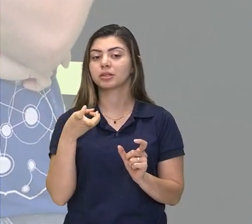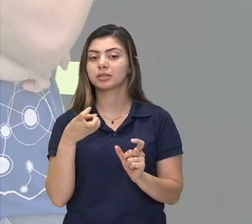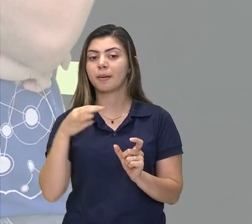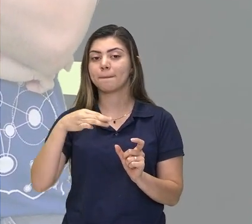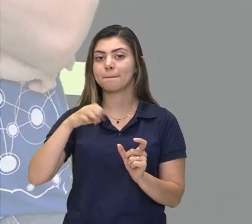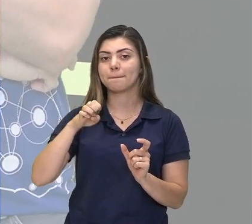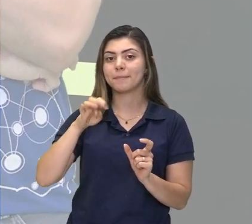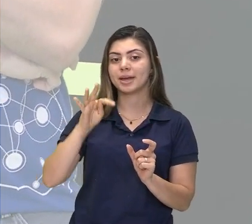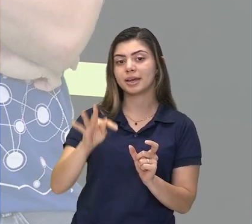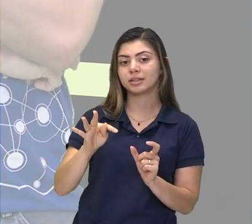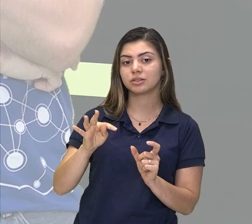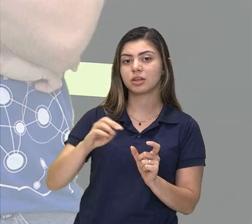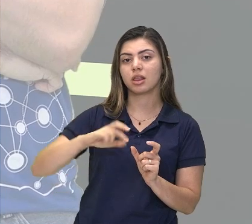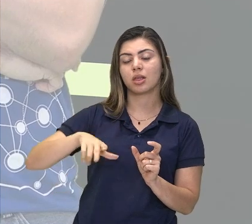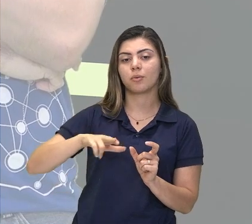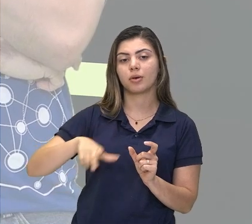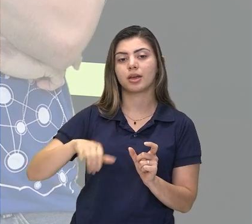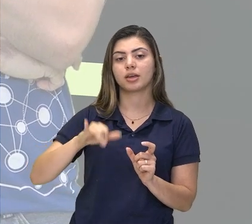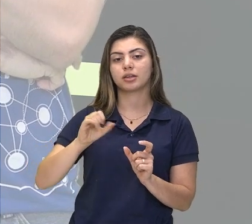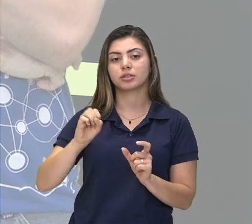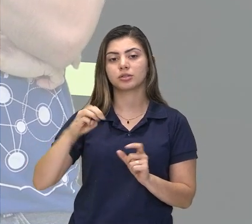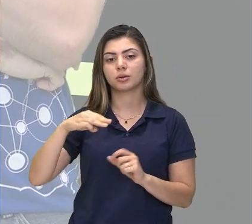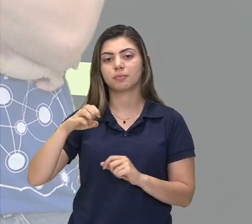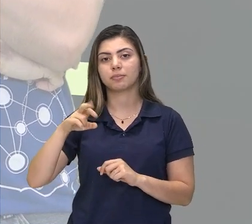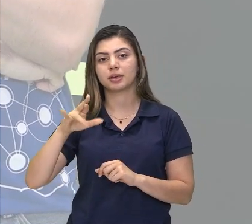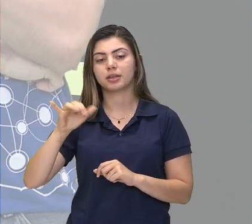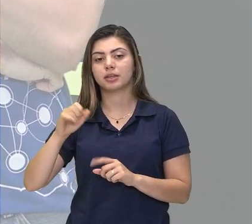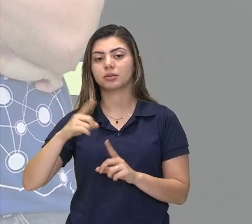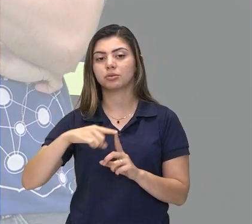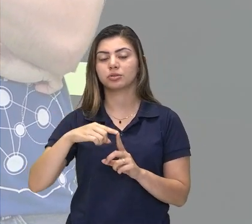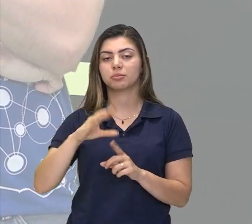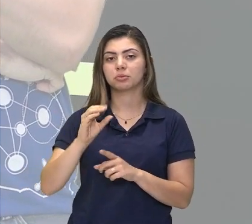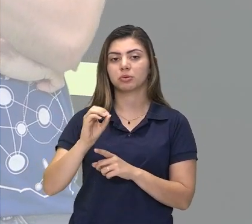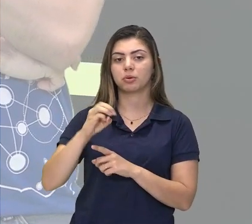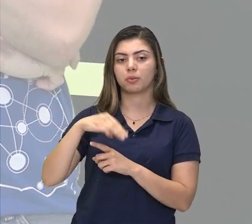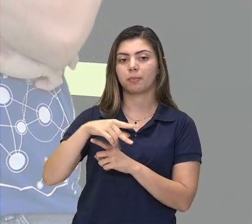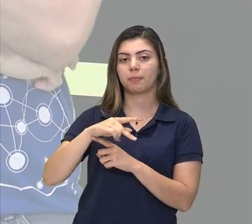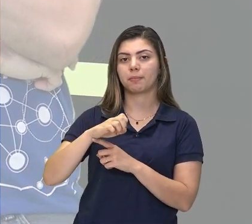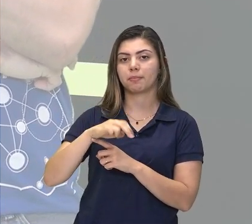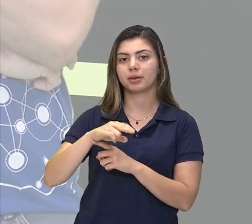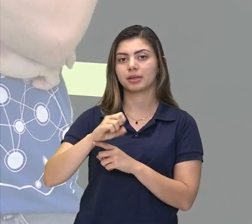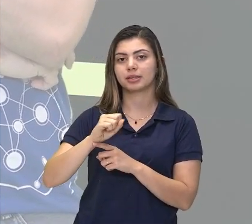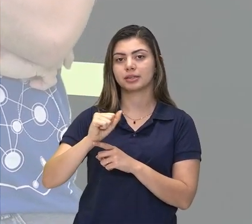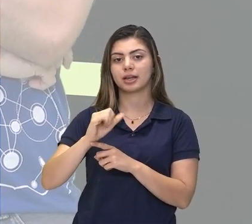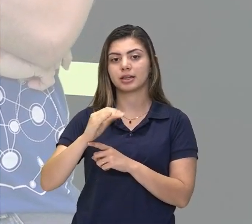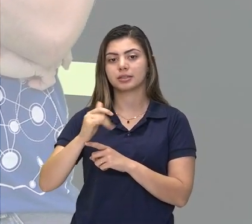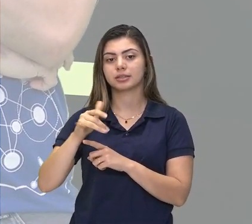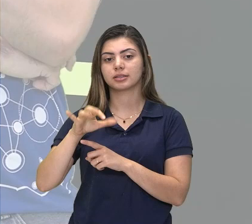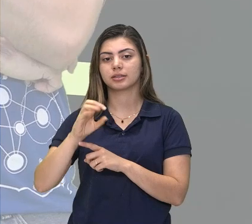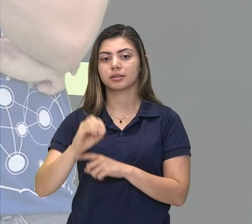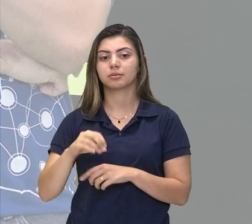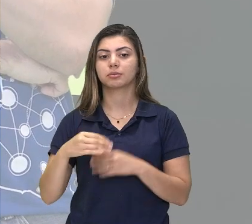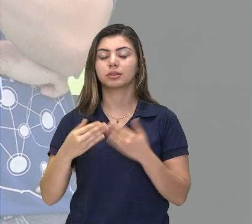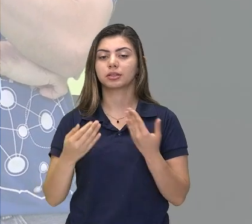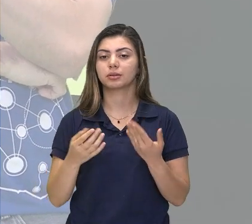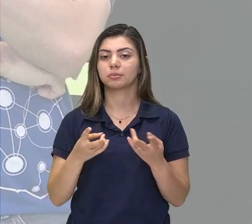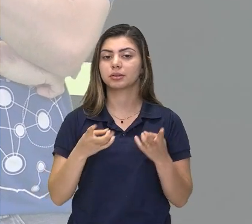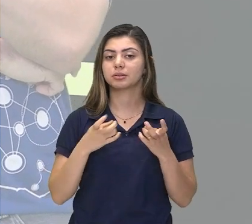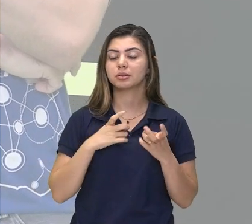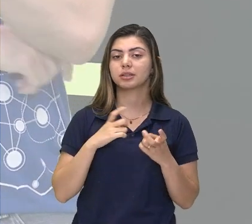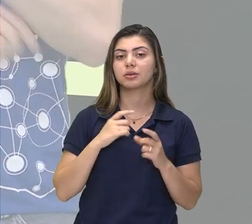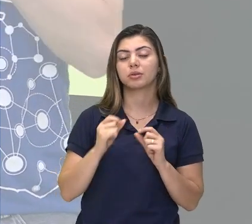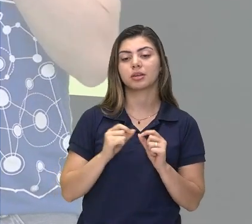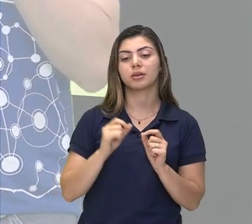metameria, tá? Isomeria de compensação. O que nós temos aqui, que vai acontecer, é uma mudança de